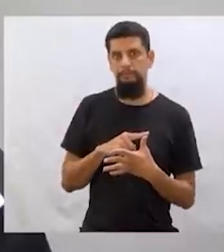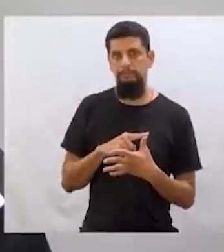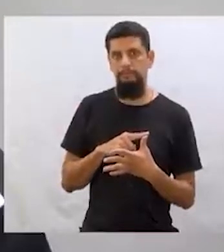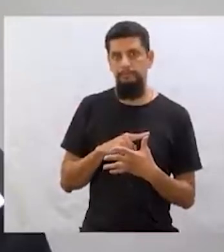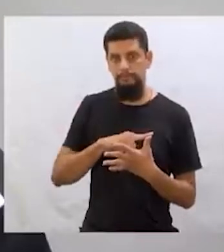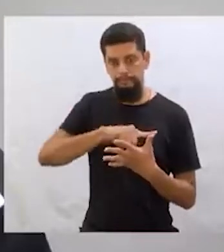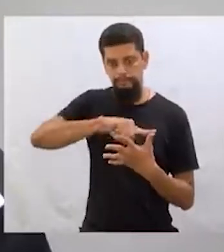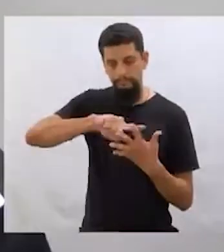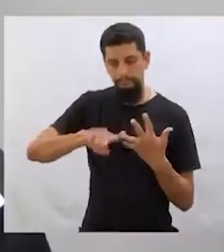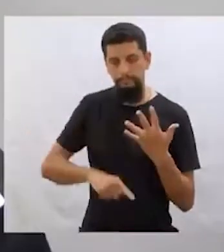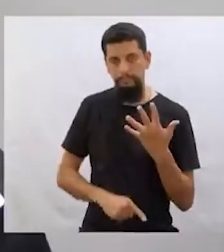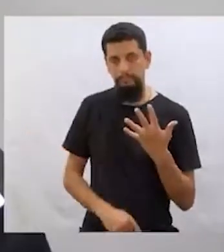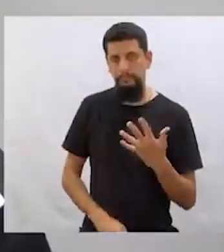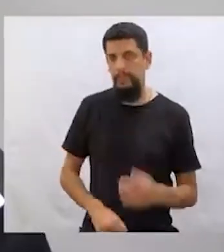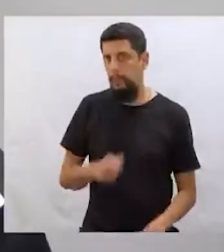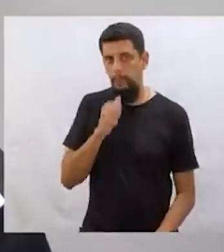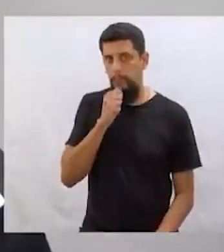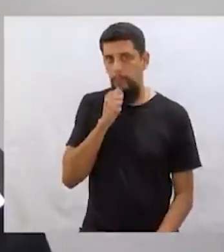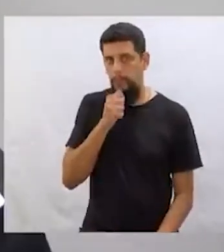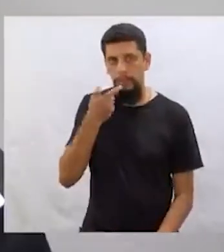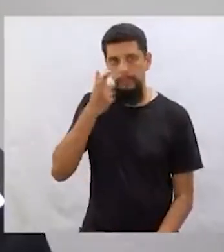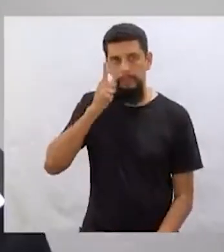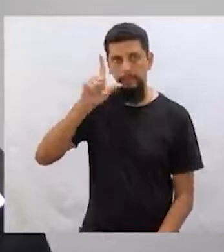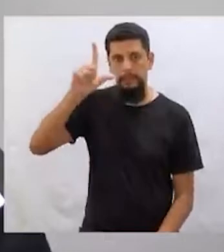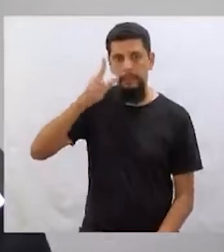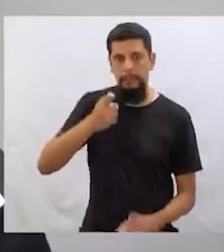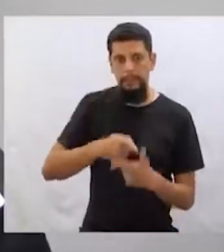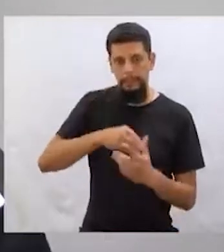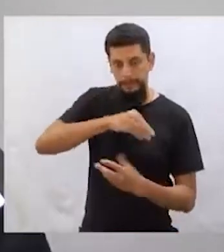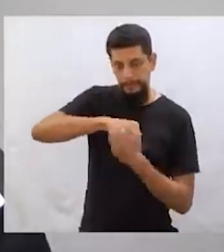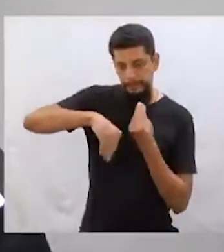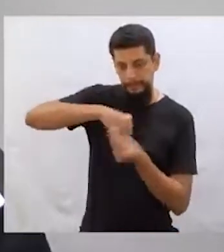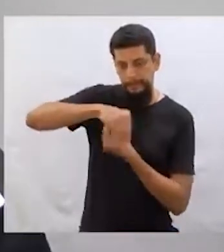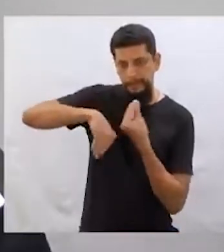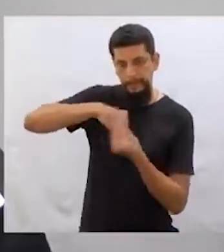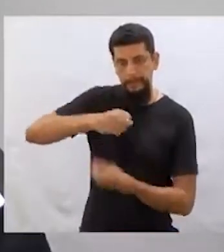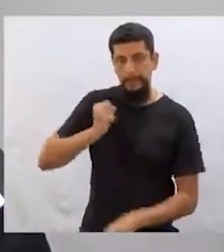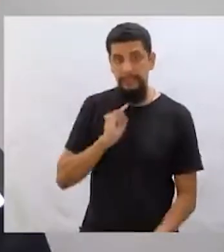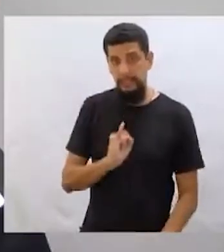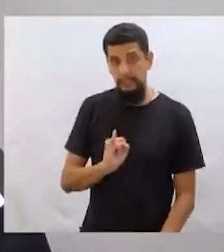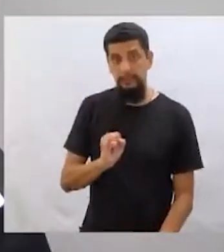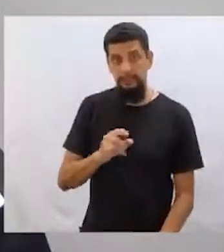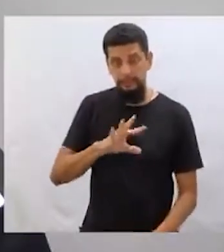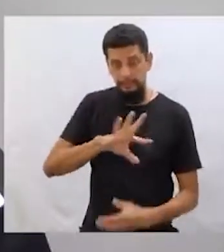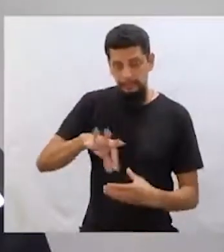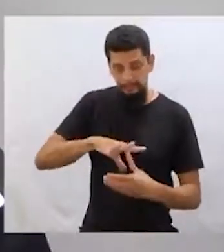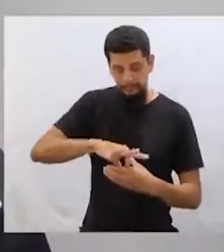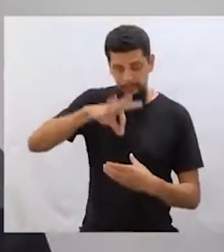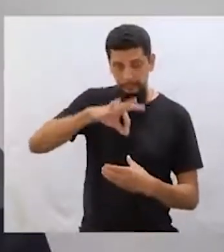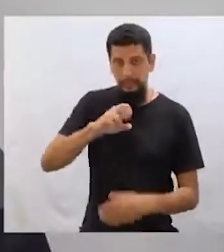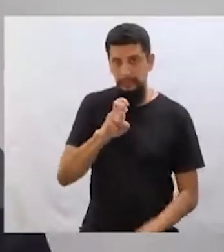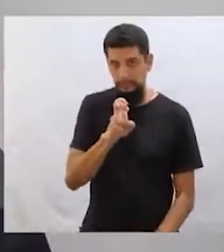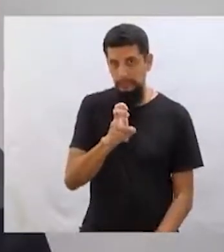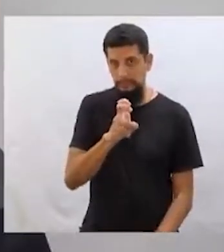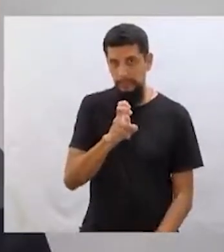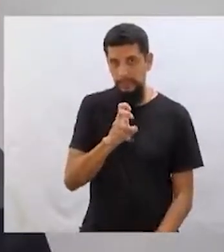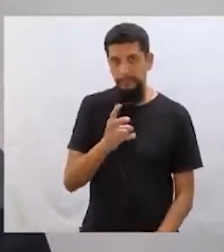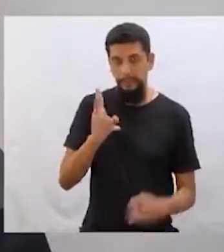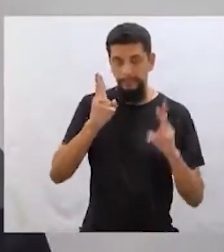5. Ela ainda não ganhou, porque nós vamos embaralhar. E se eu sortear o número 5